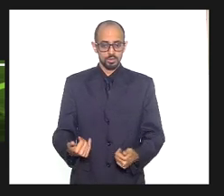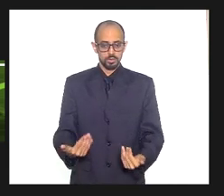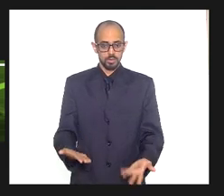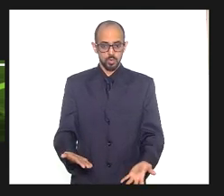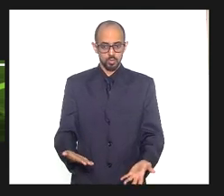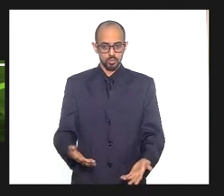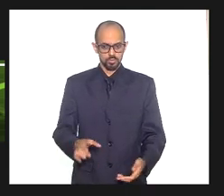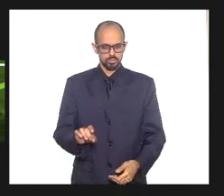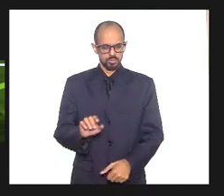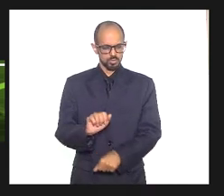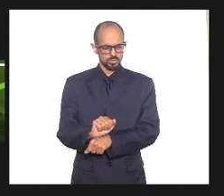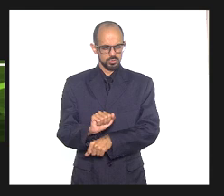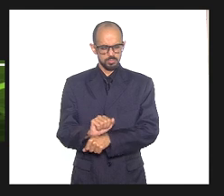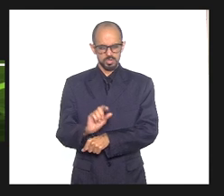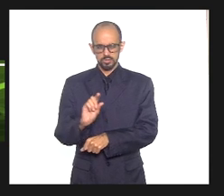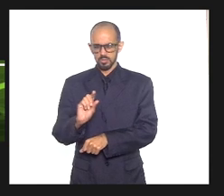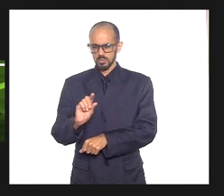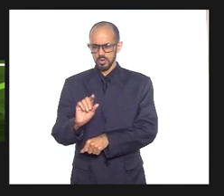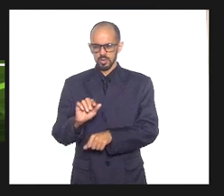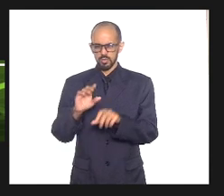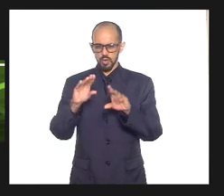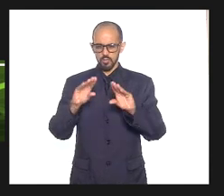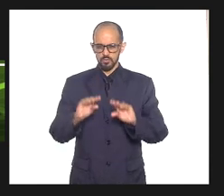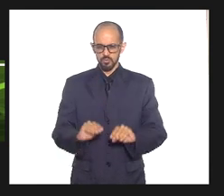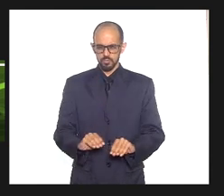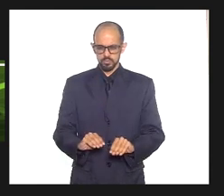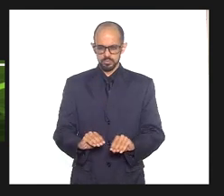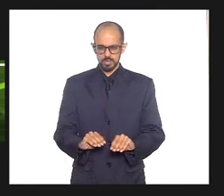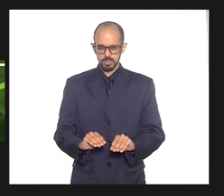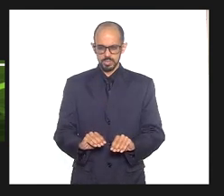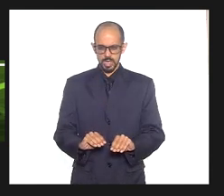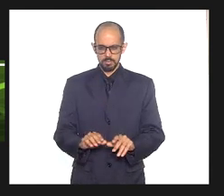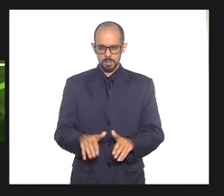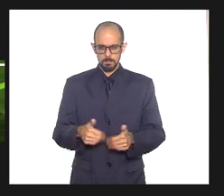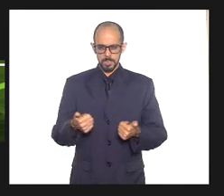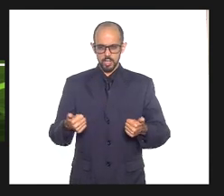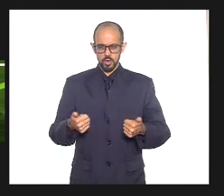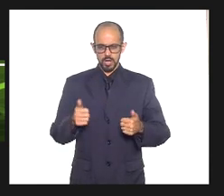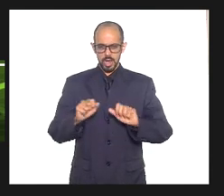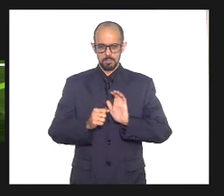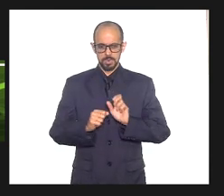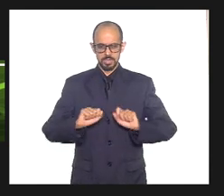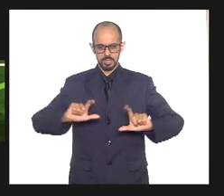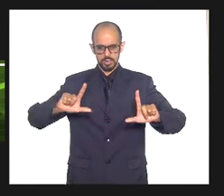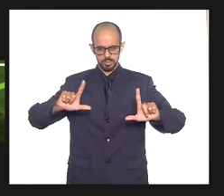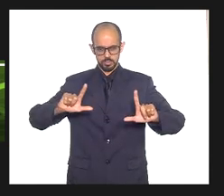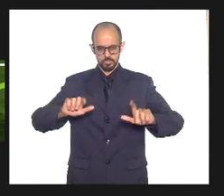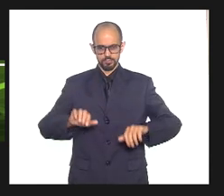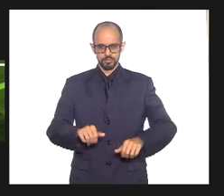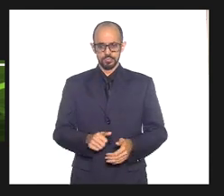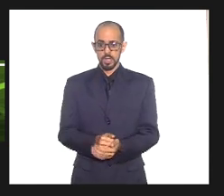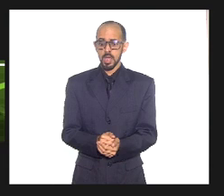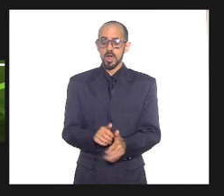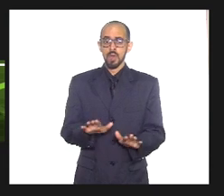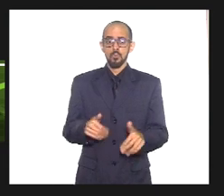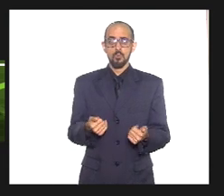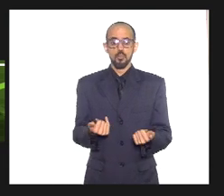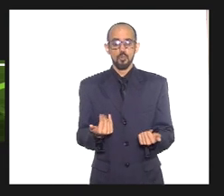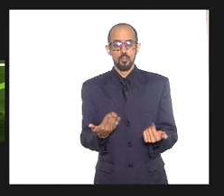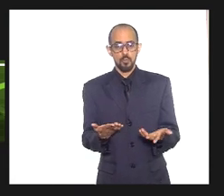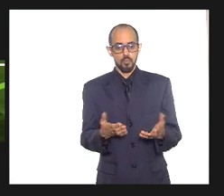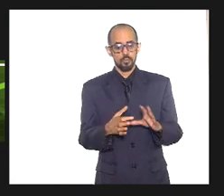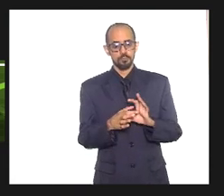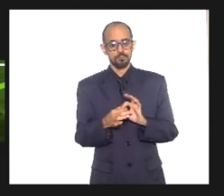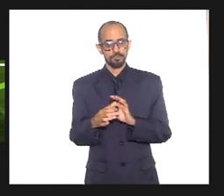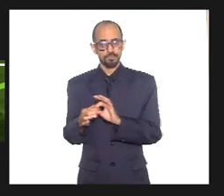Só um segundo, deixa eu minimizar aqui para melhorar a apresentação. Primeiro, cenário macroeconômico.